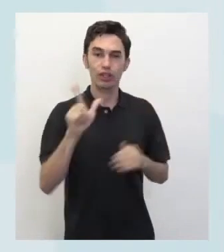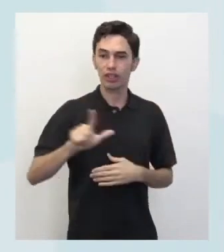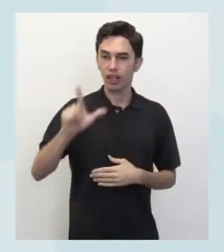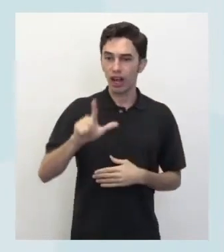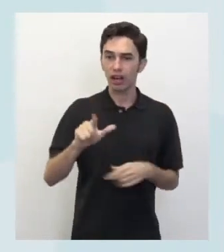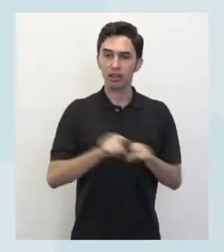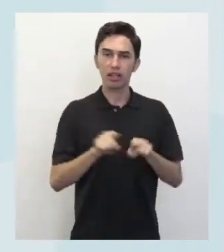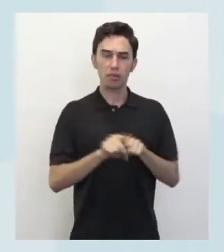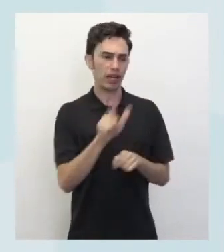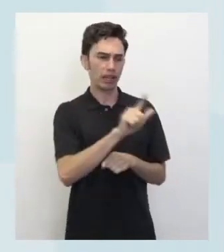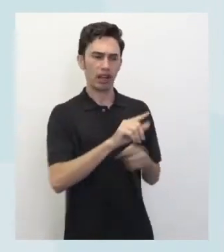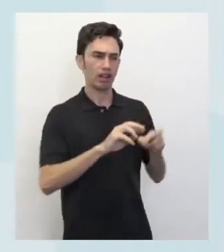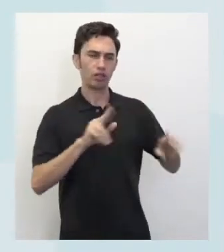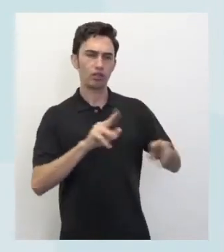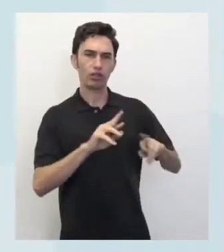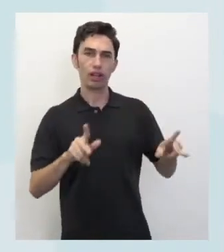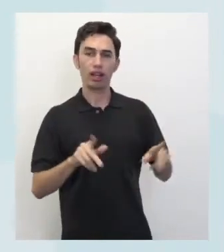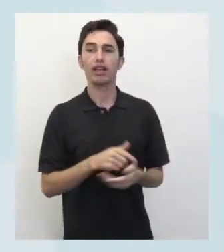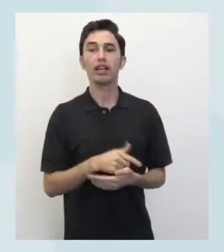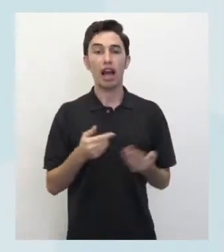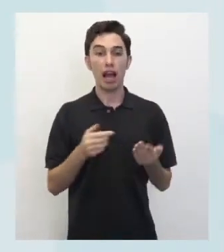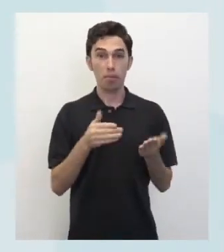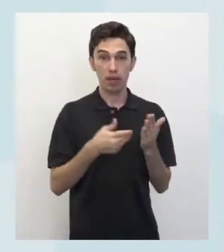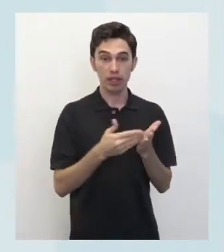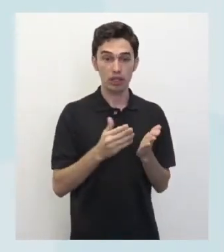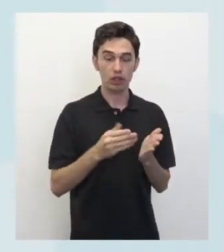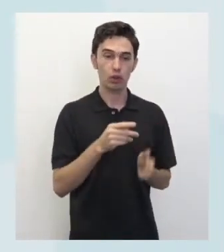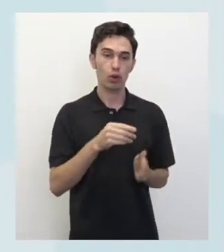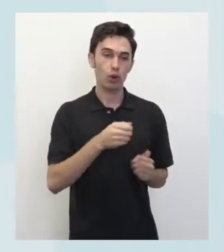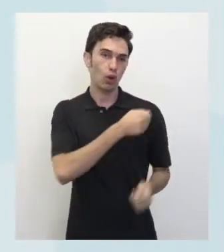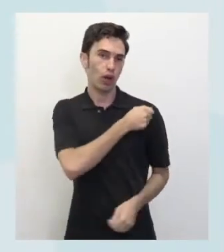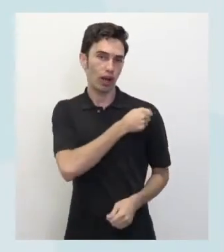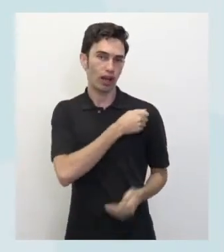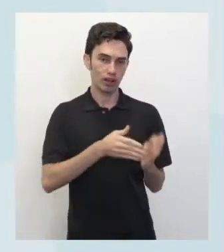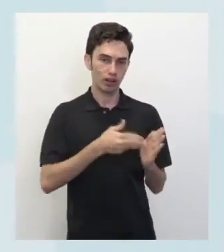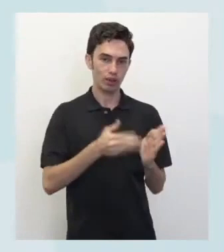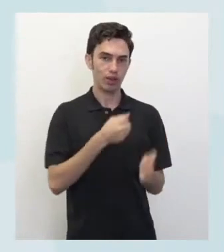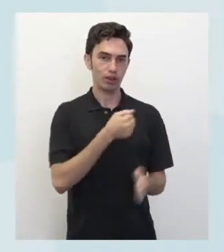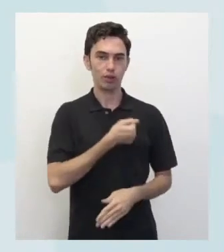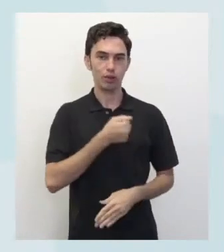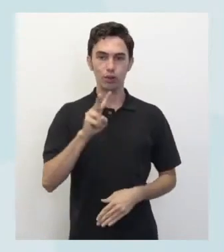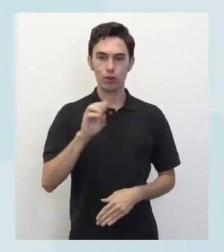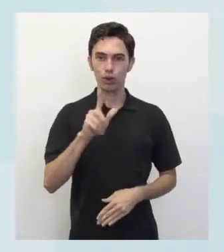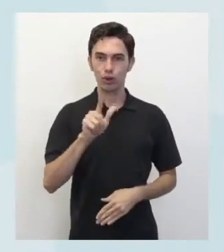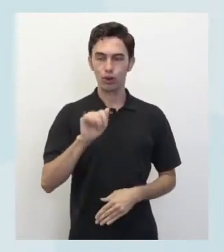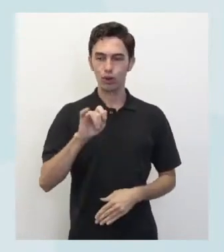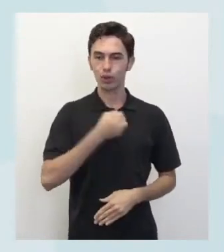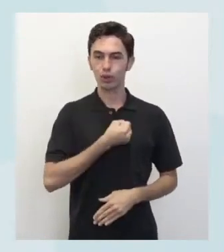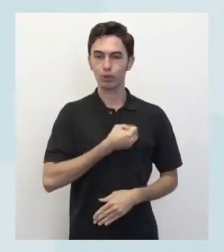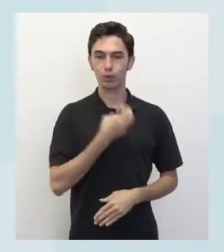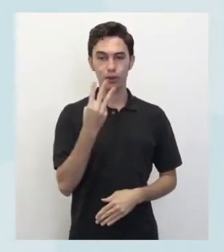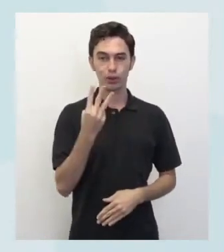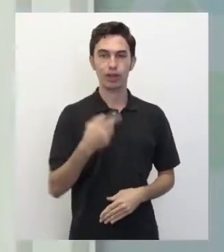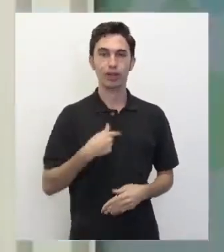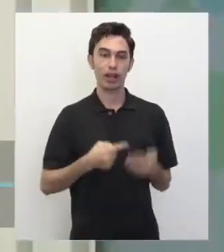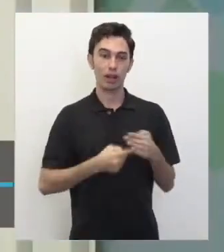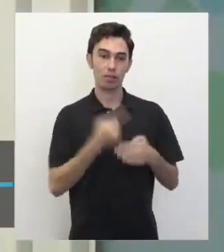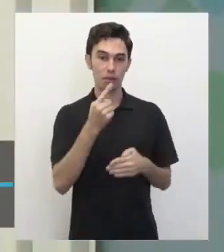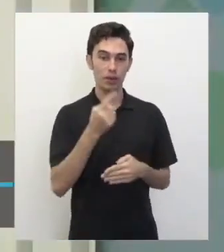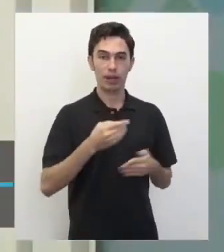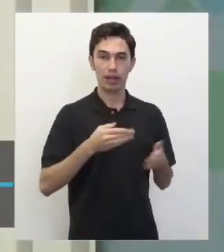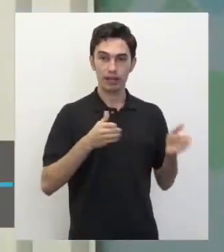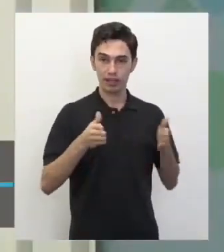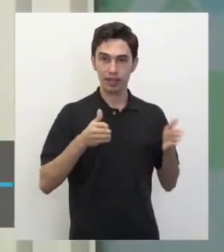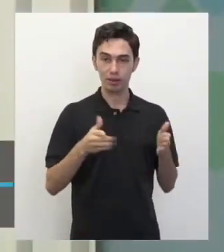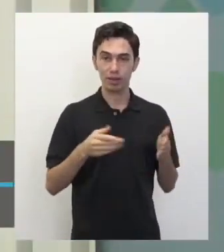literários a partir do Caderno do Aluno Aprender Sempre, volume 3, primeira sequência de atividades. Então, esta é a nossa aula de hoje,